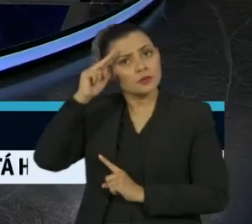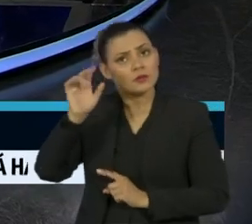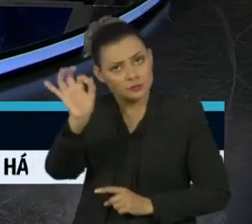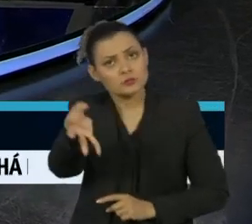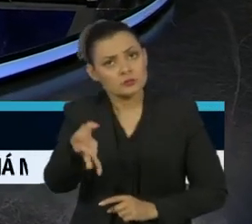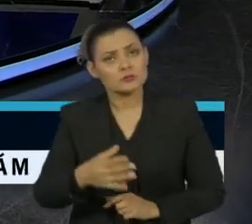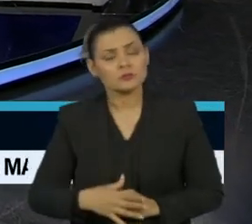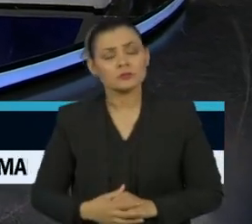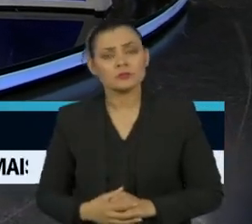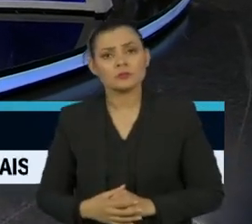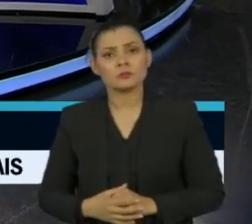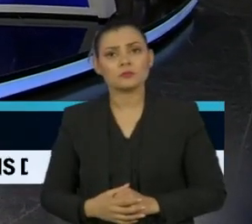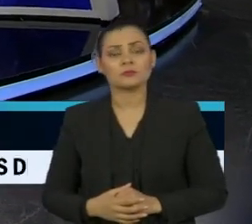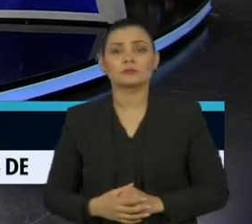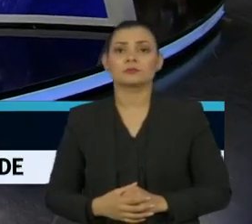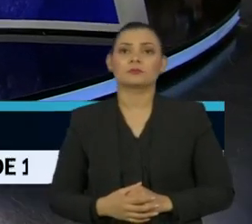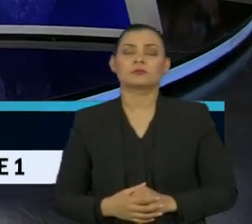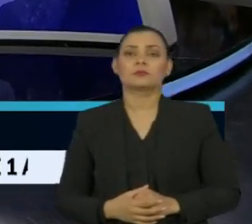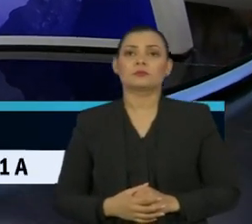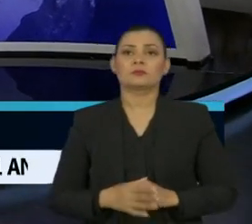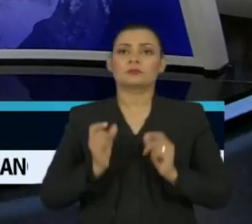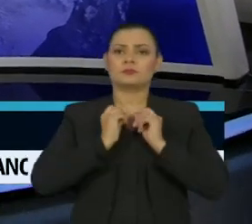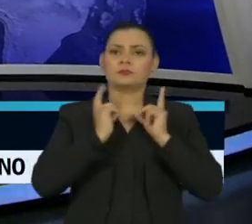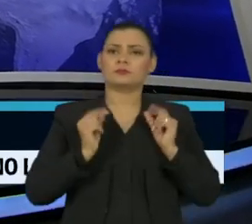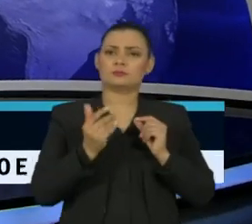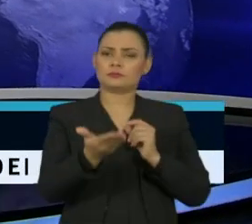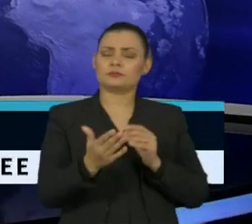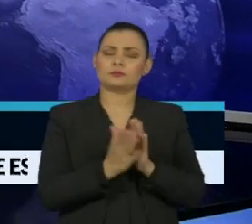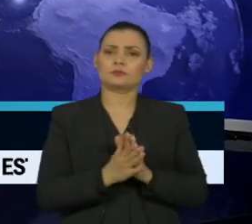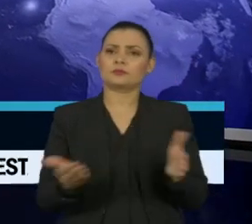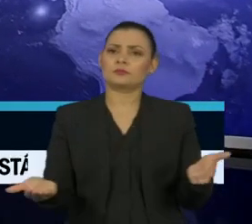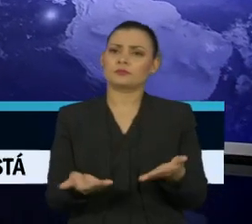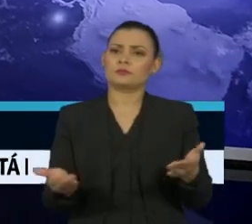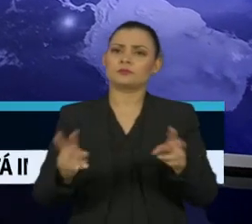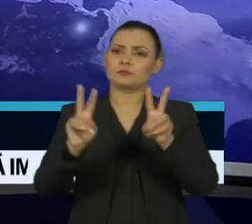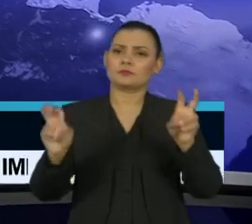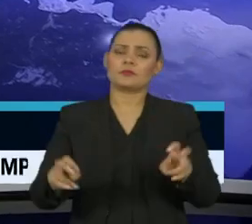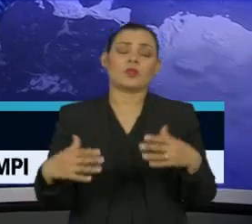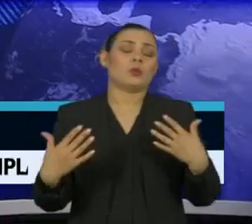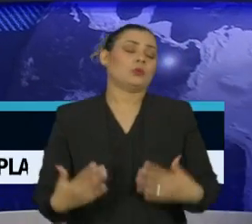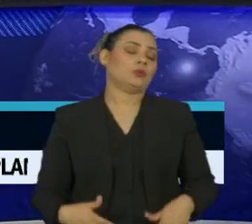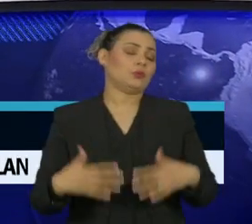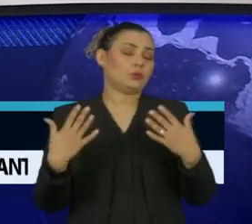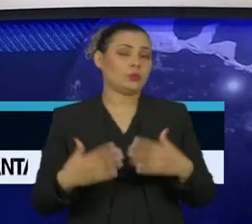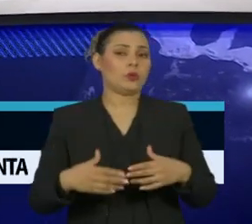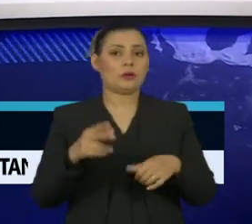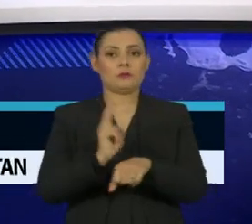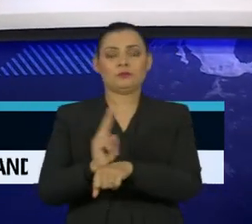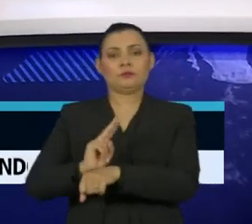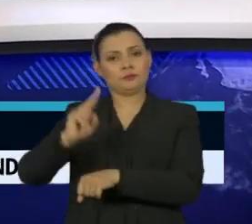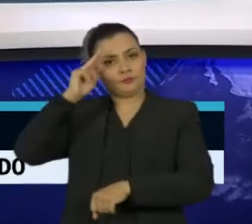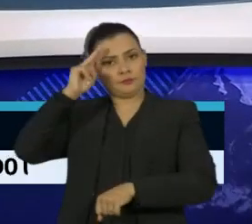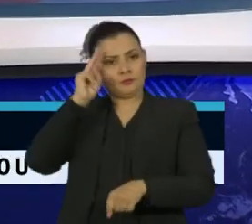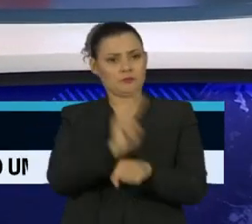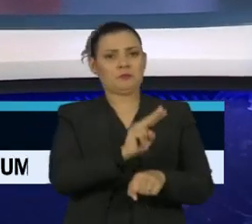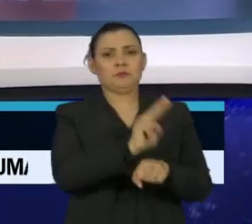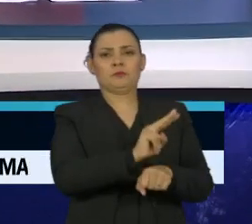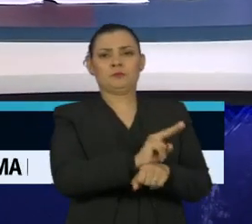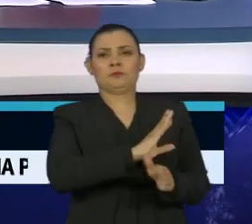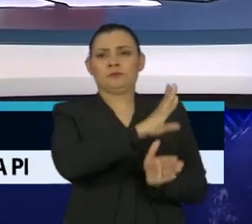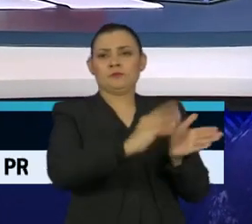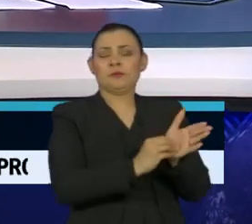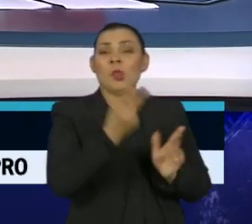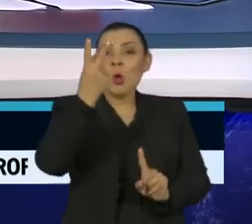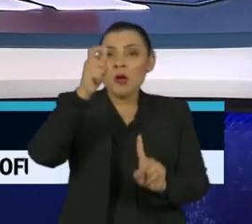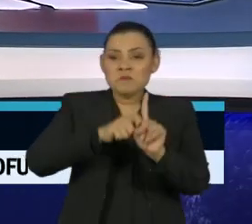oi total de outra questão levantada hoje é o alto custo de manter suas forças armadas na amazônia dois